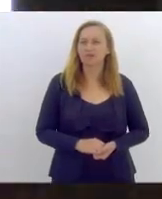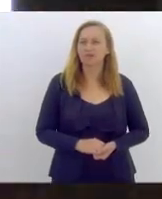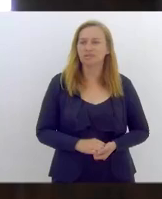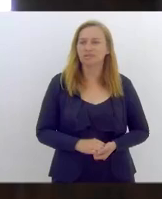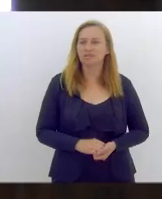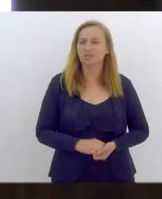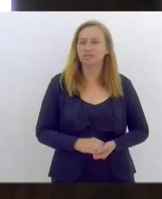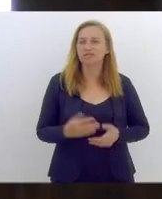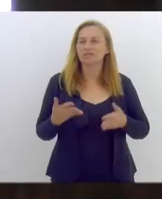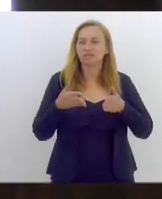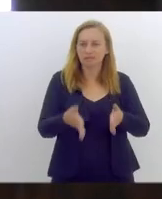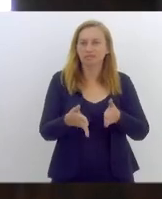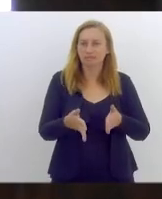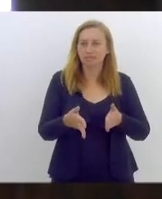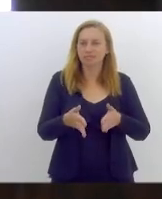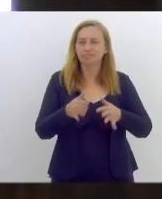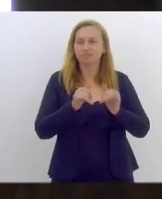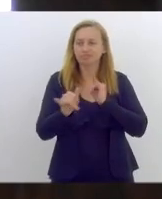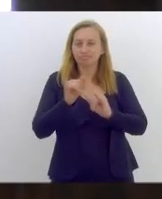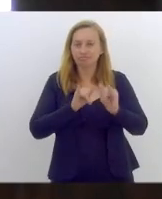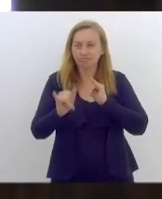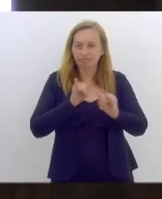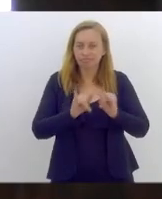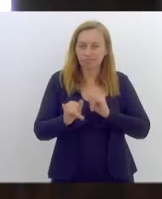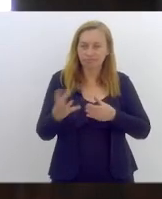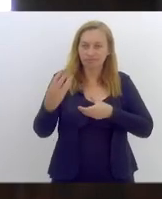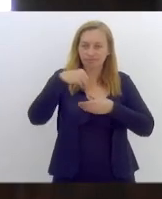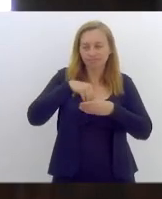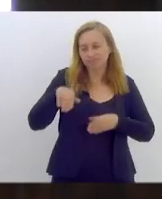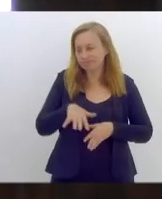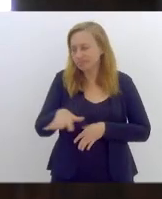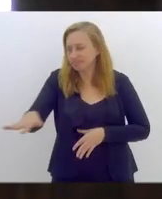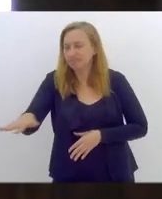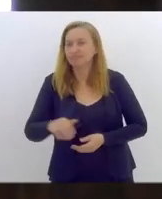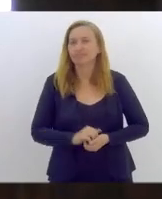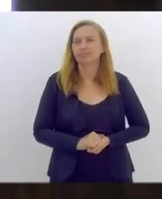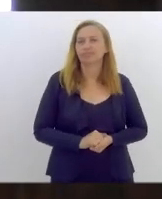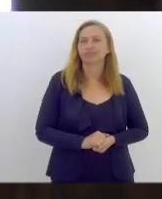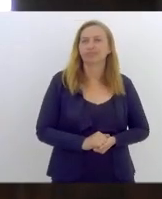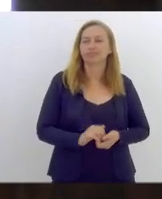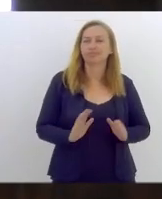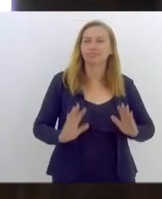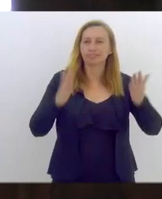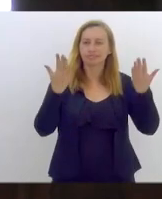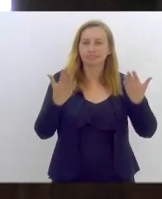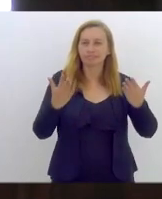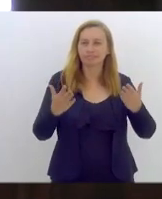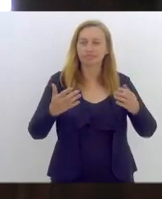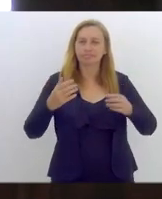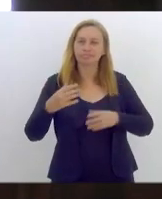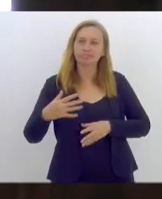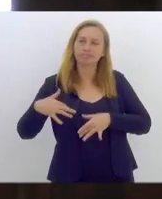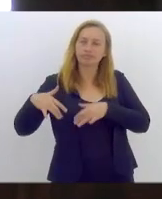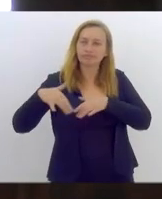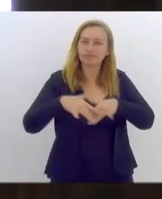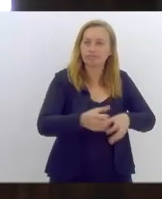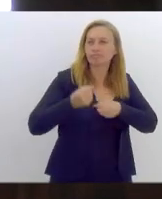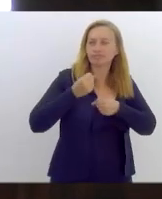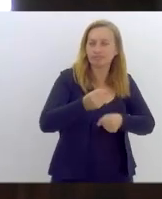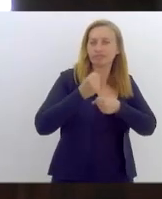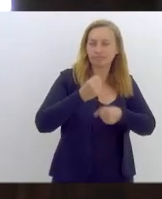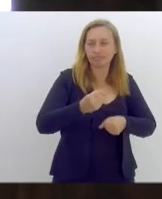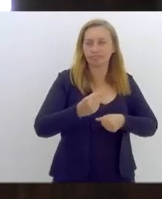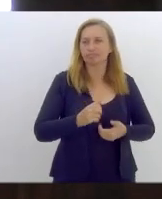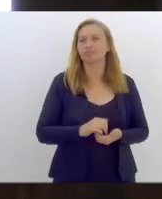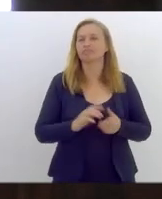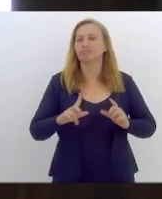como foco propagar notícias de dentro da favela e do morro, eventos, protestos e reivindicações. Atua de